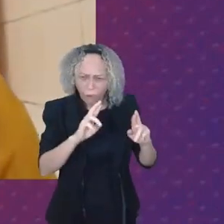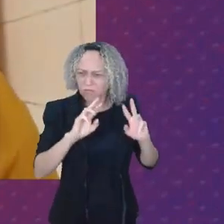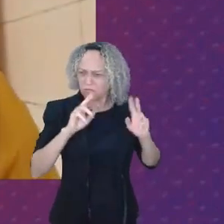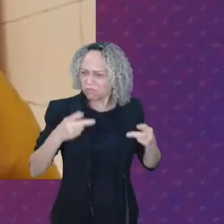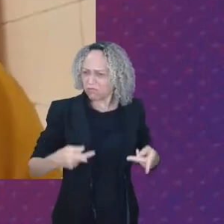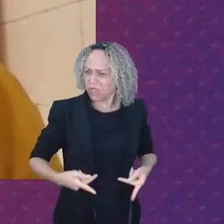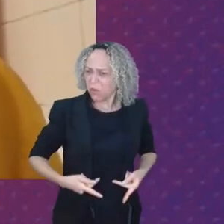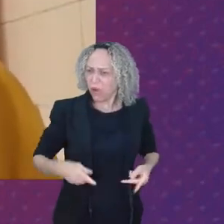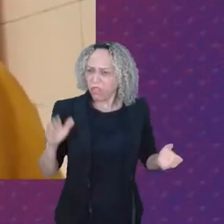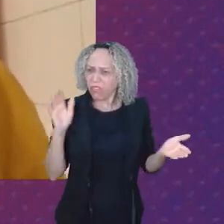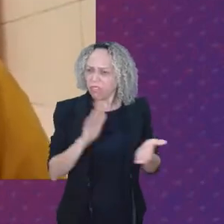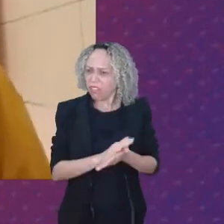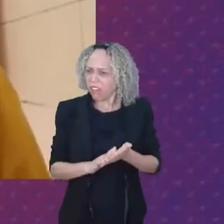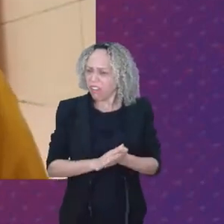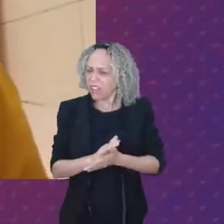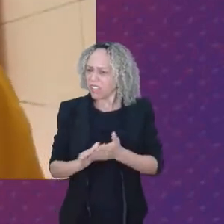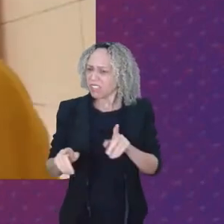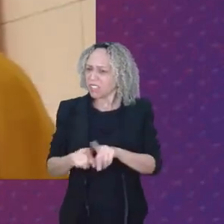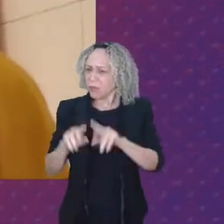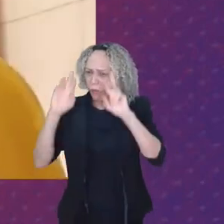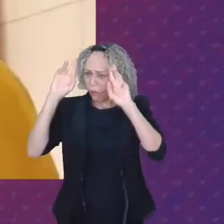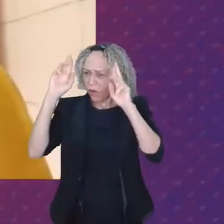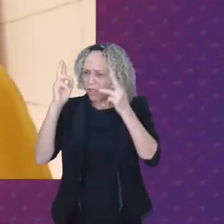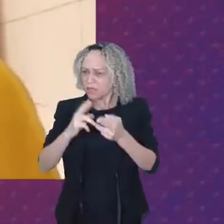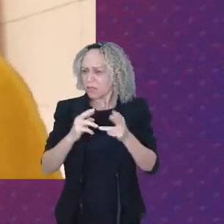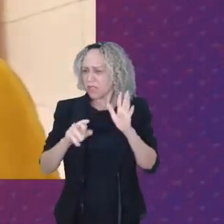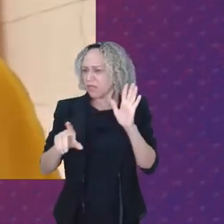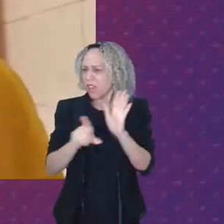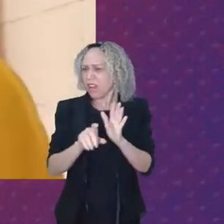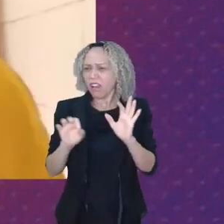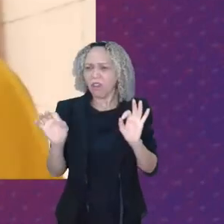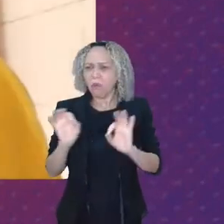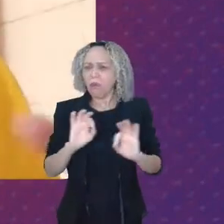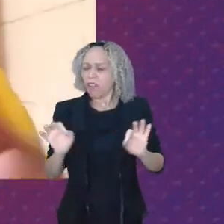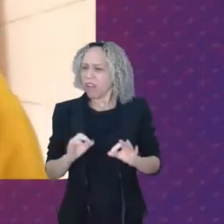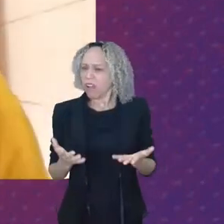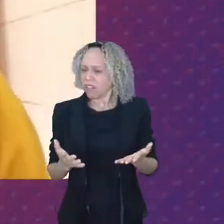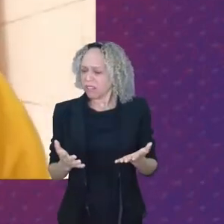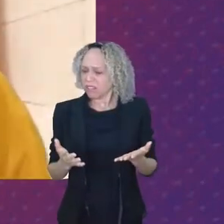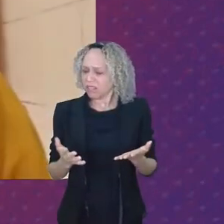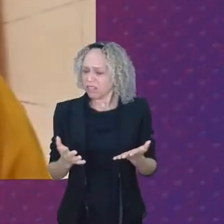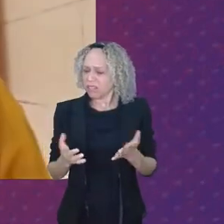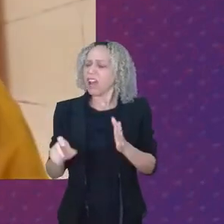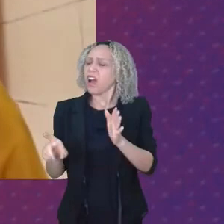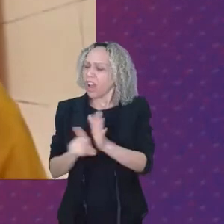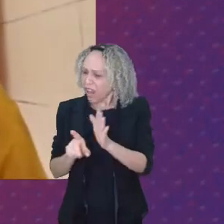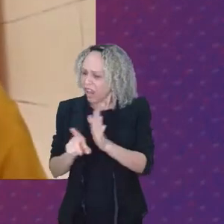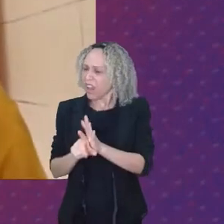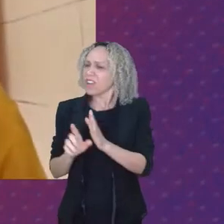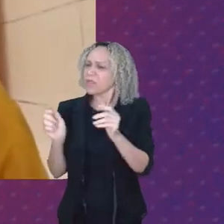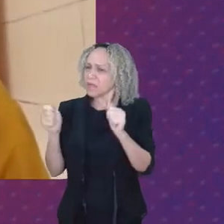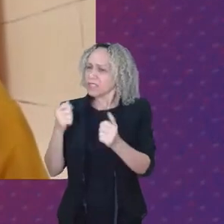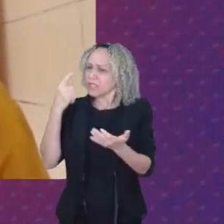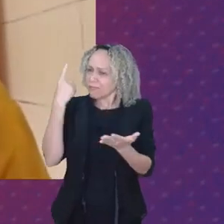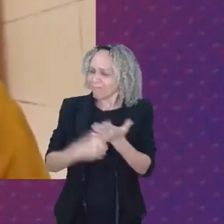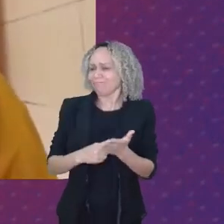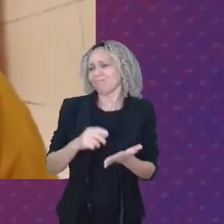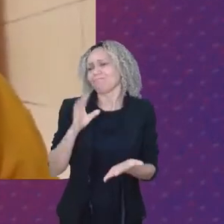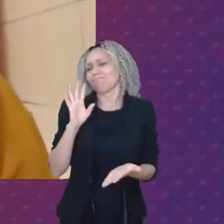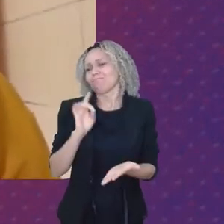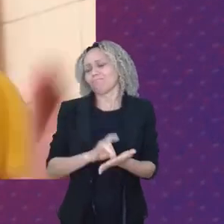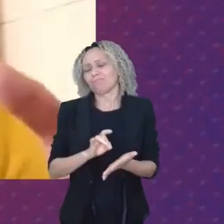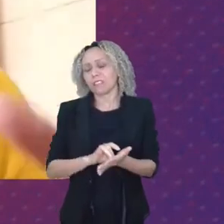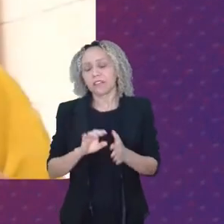falta de respeito a uma lei que existe. Lei não pode ser opcional, ela tem que ser cumprida. E até hoje nós nunca atingimos o